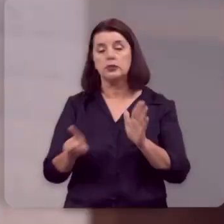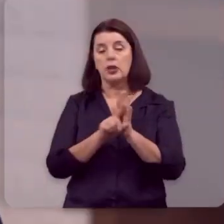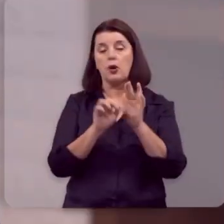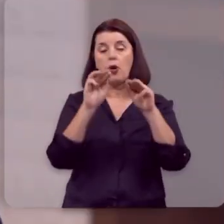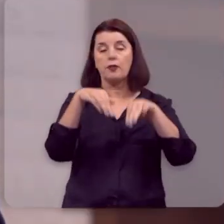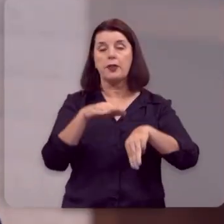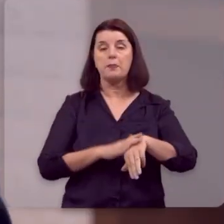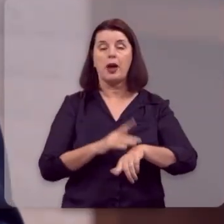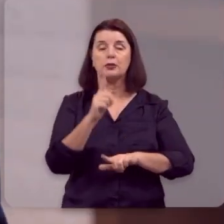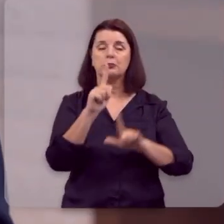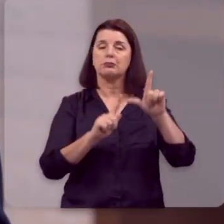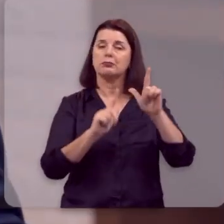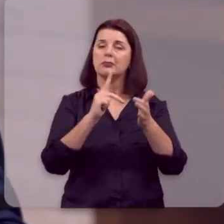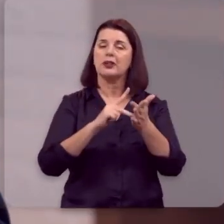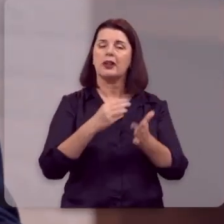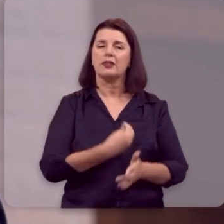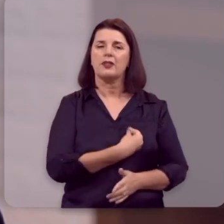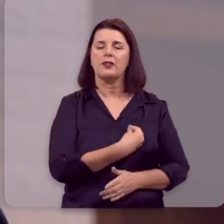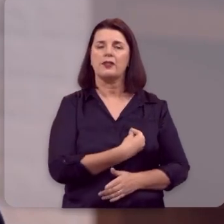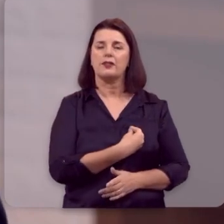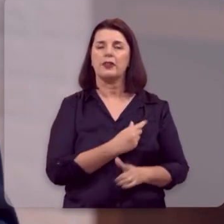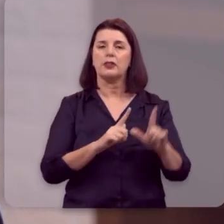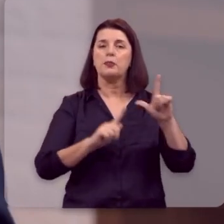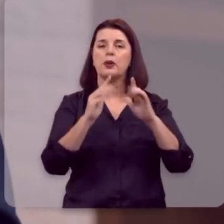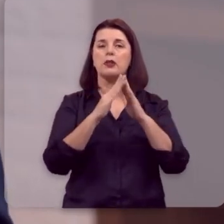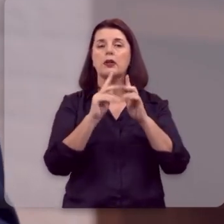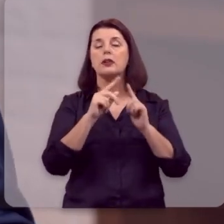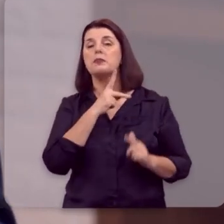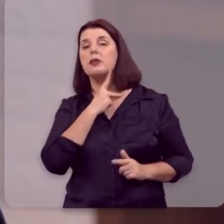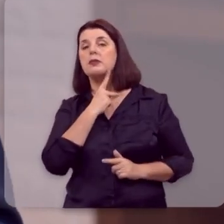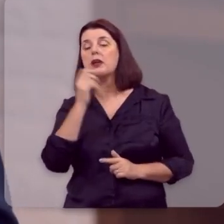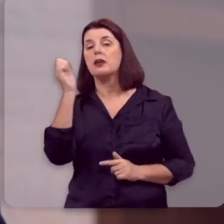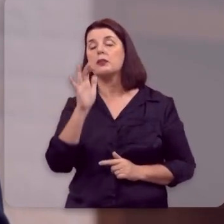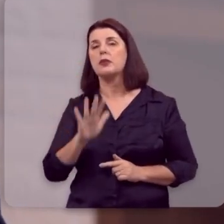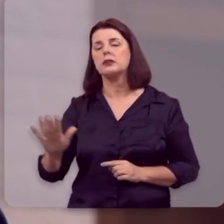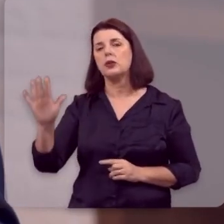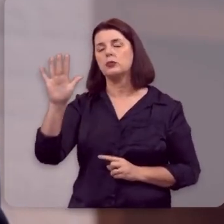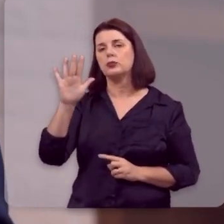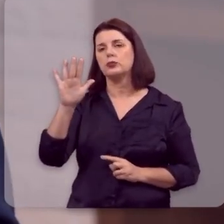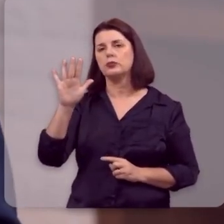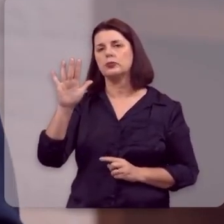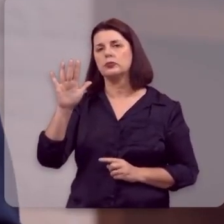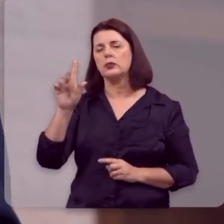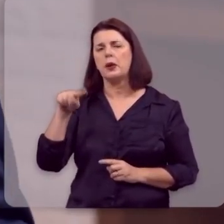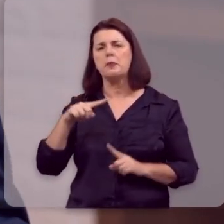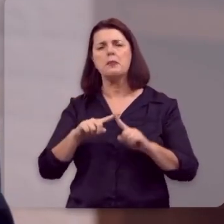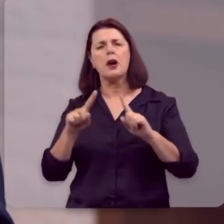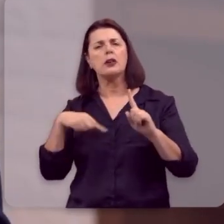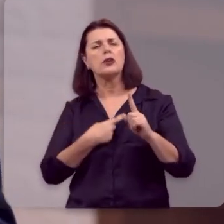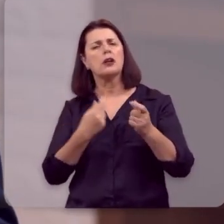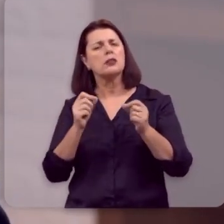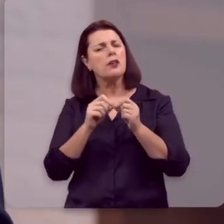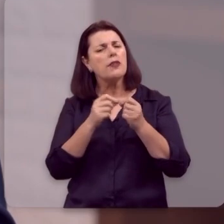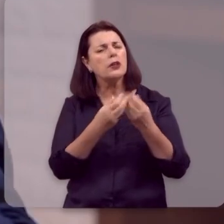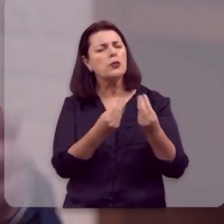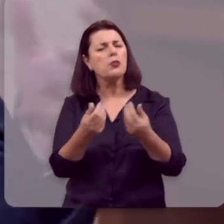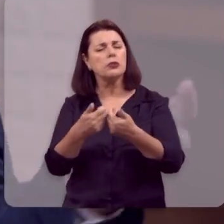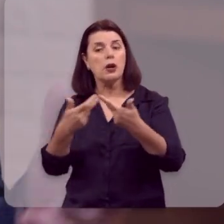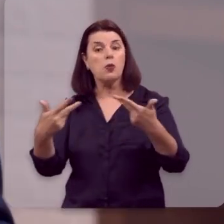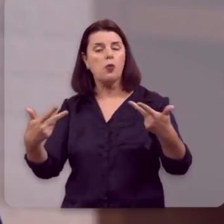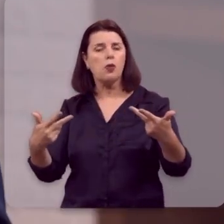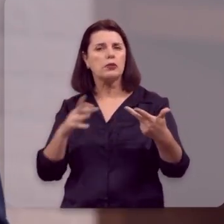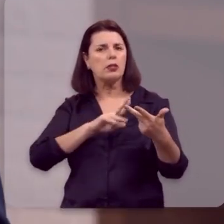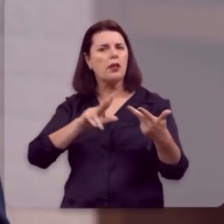Estamos chegando ao final de mais um Verdade e Vida, o programa da Igreja Presbiteriana do Brasil. Mas nós temos produzido